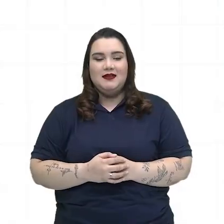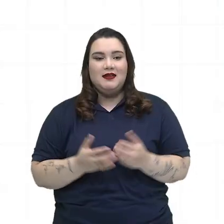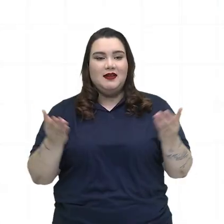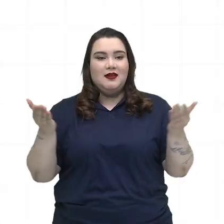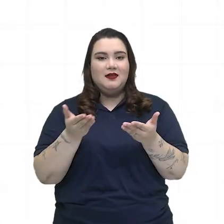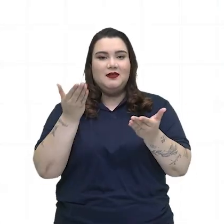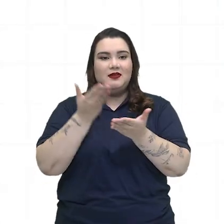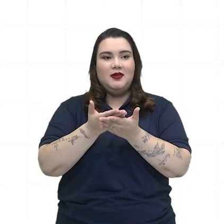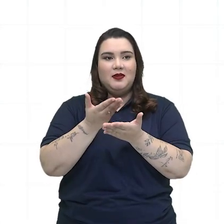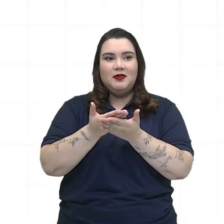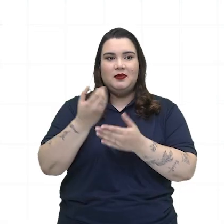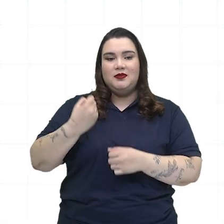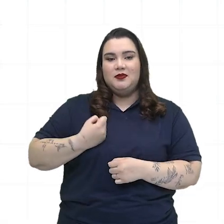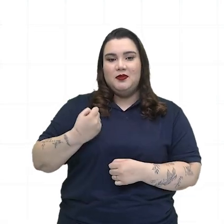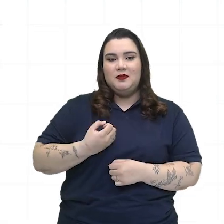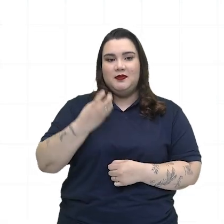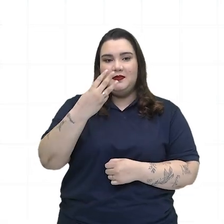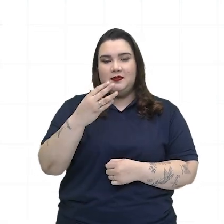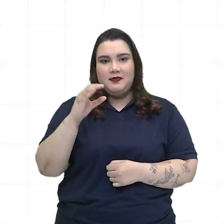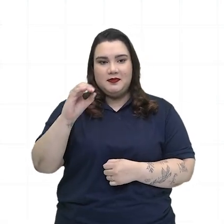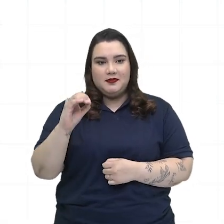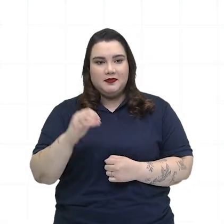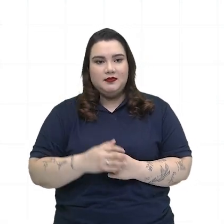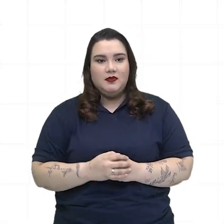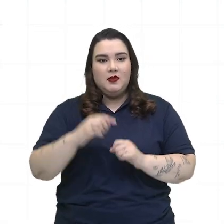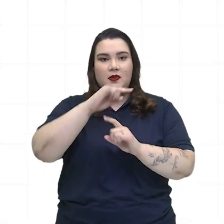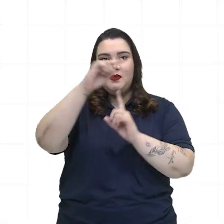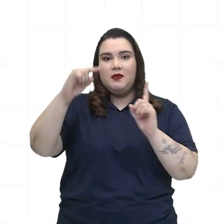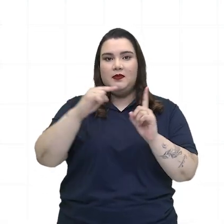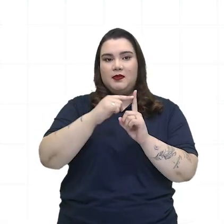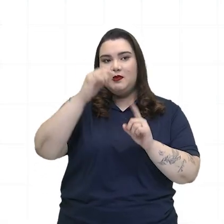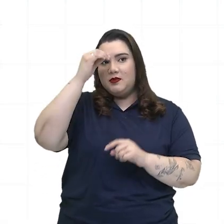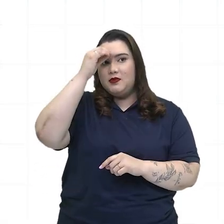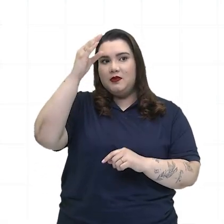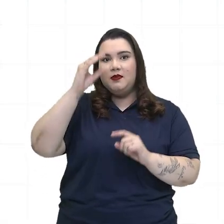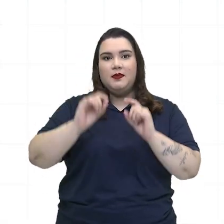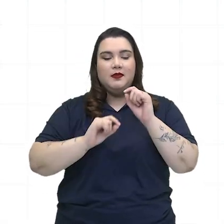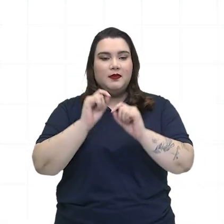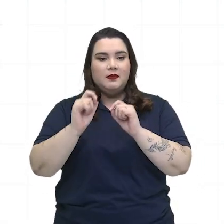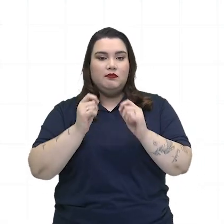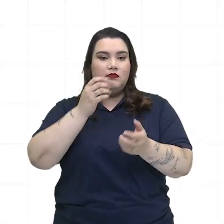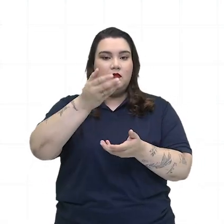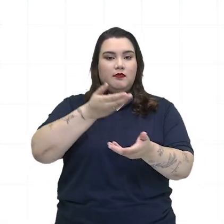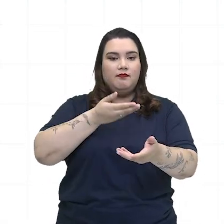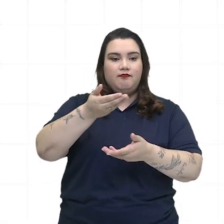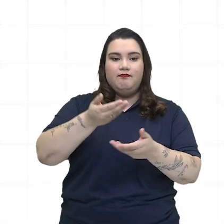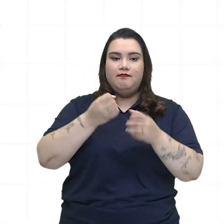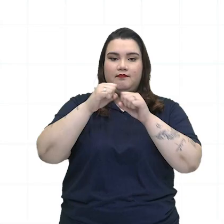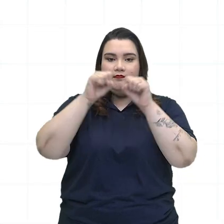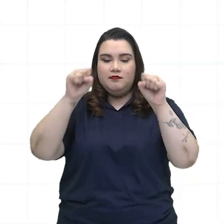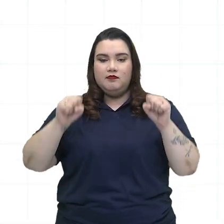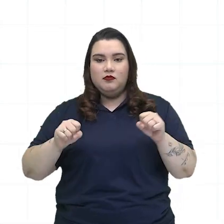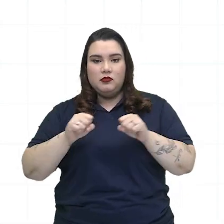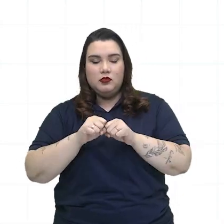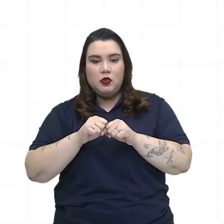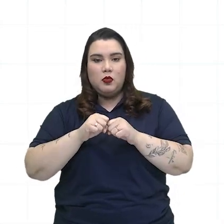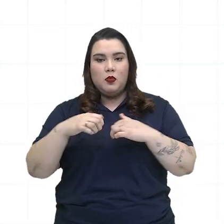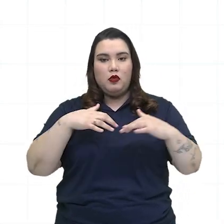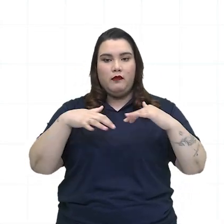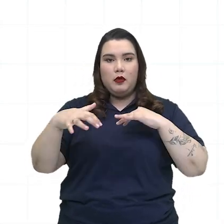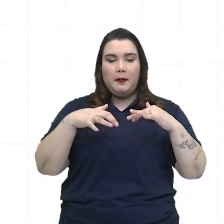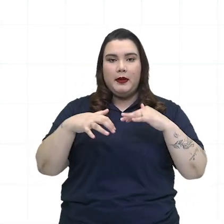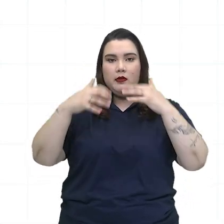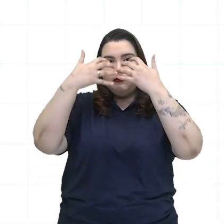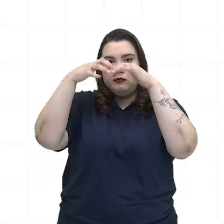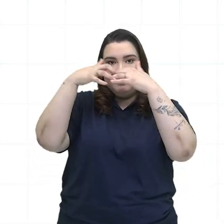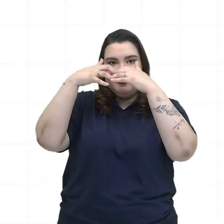vamos para a nossa aula de número 30, com objeto de conhecimento, interação entre os sistemas